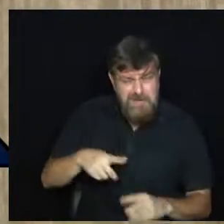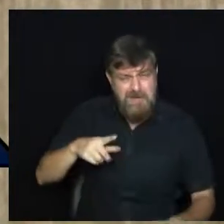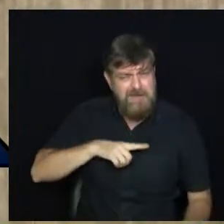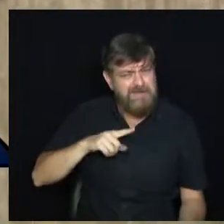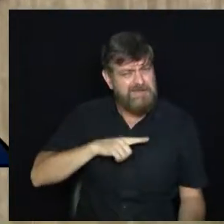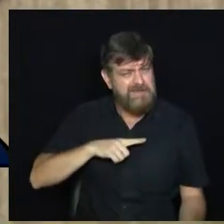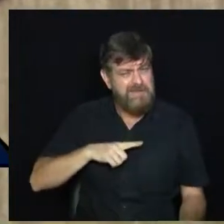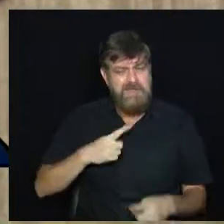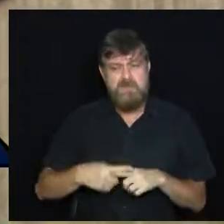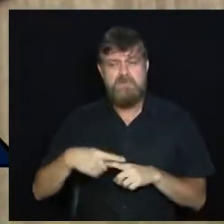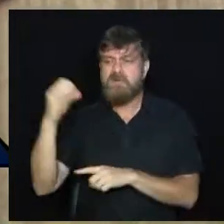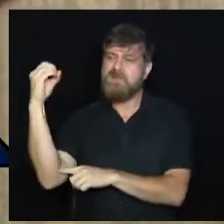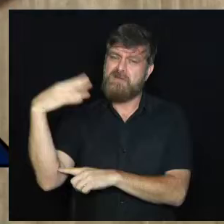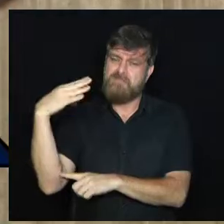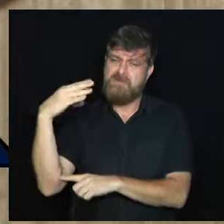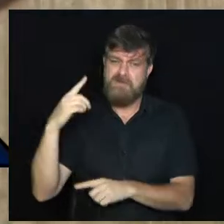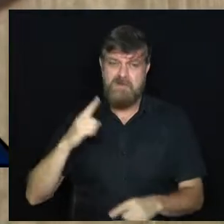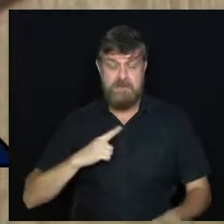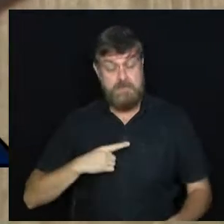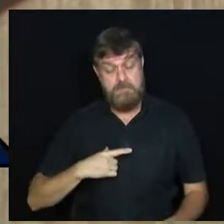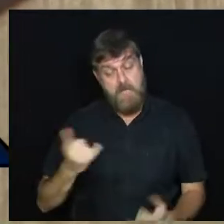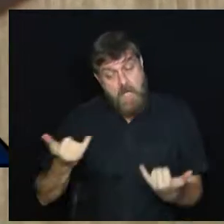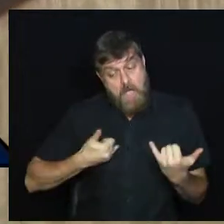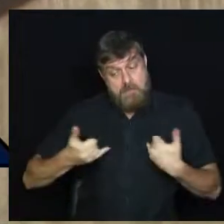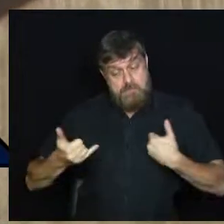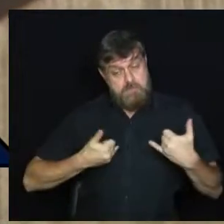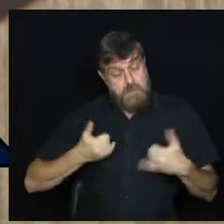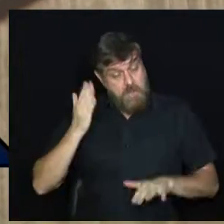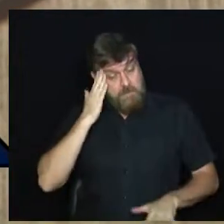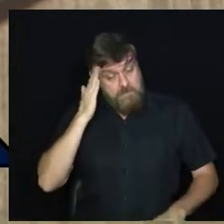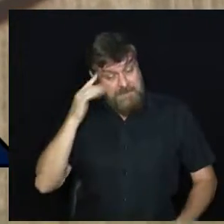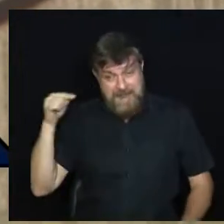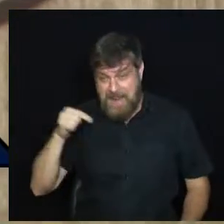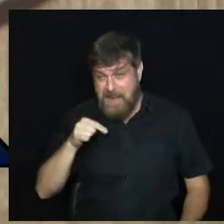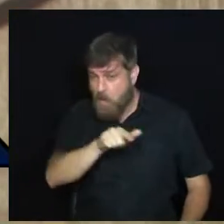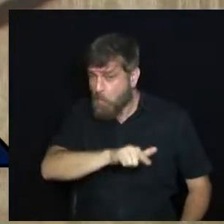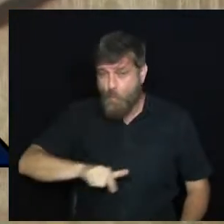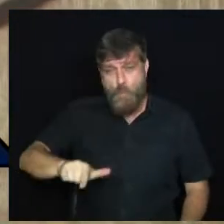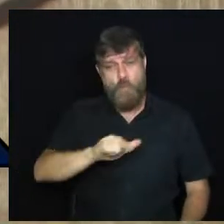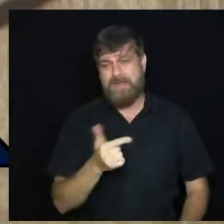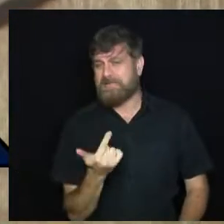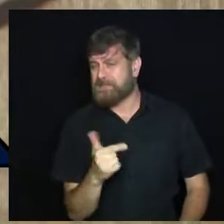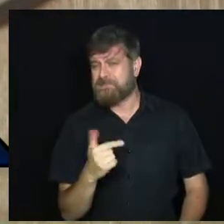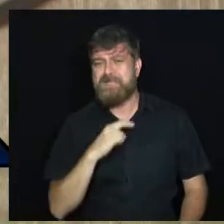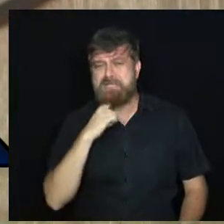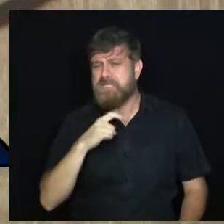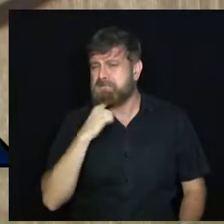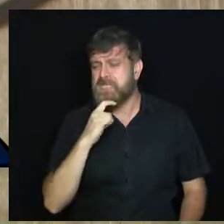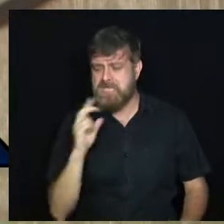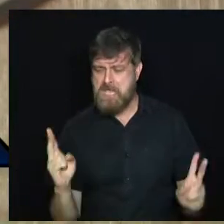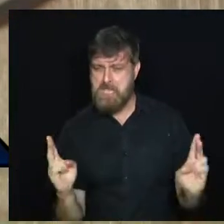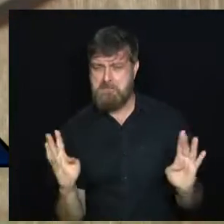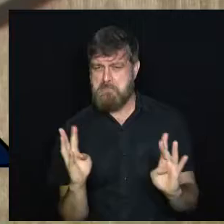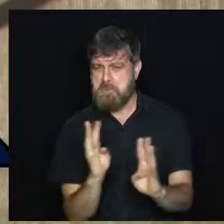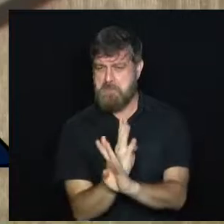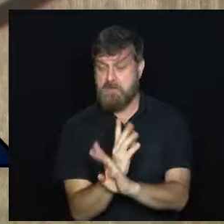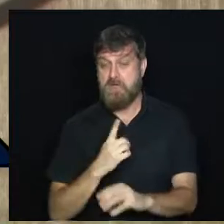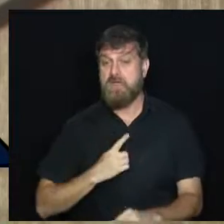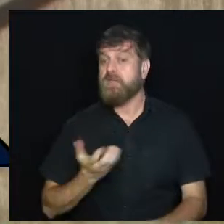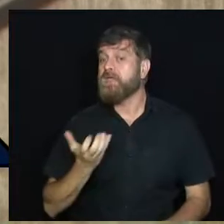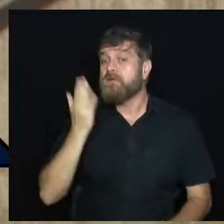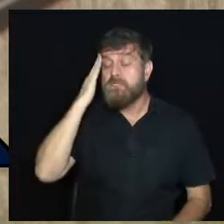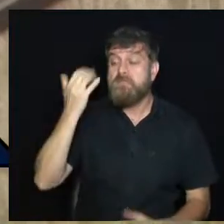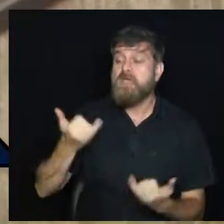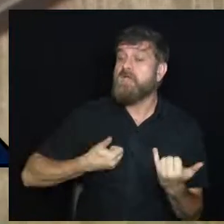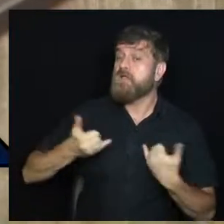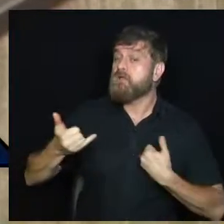das Amoreiras. Porque, pelo que eu saiba, ali não passa nenhum pedestre. Então eu quero ver se eles têm esse tipo de